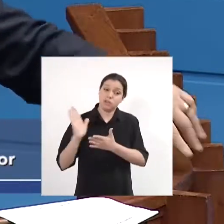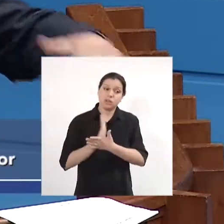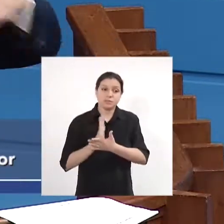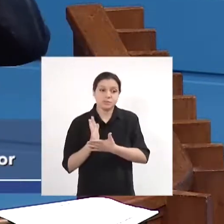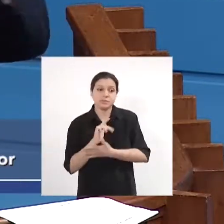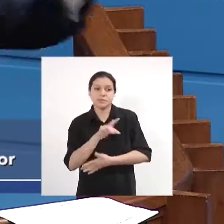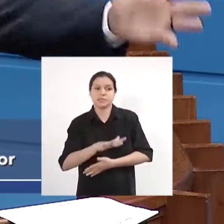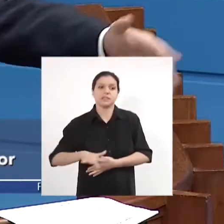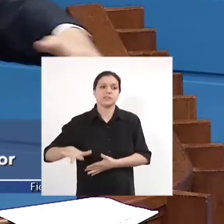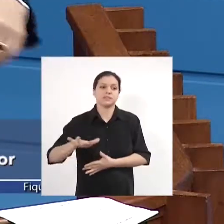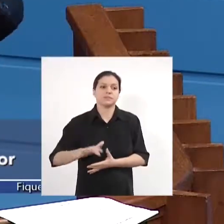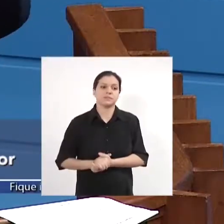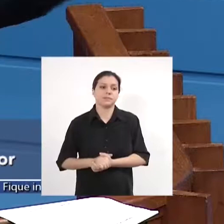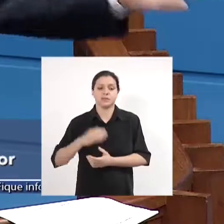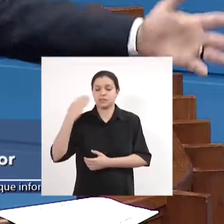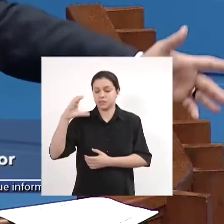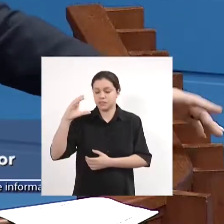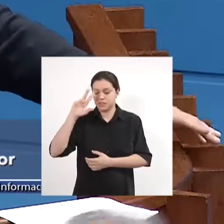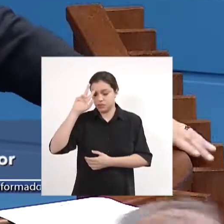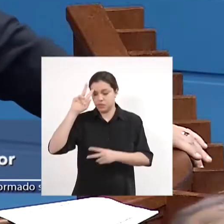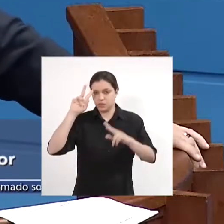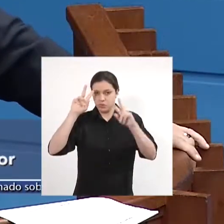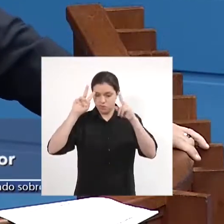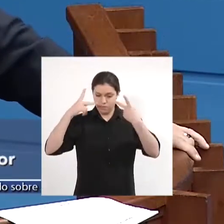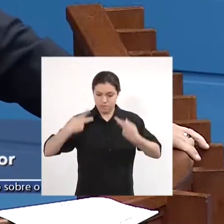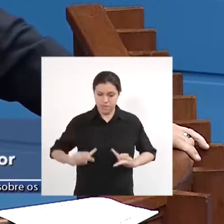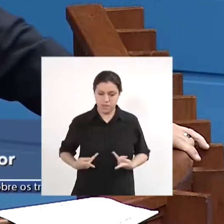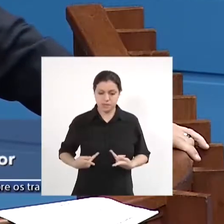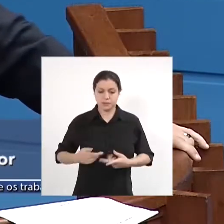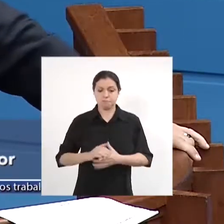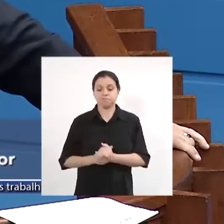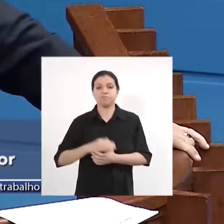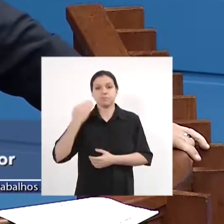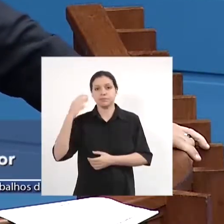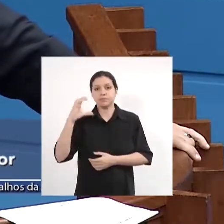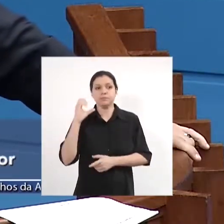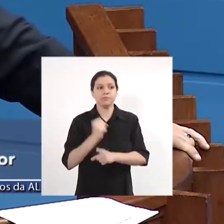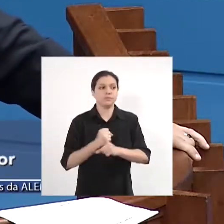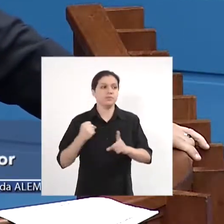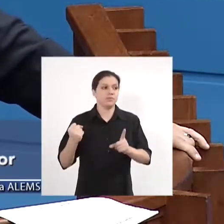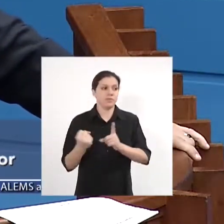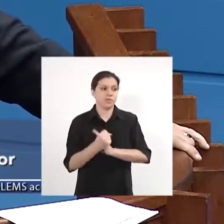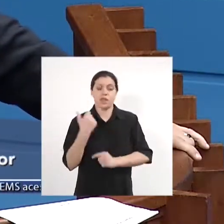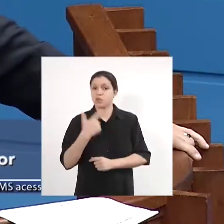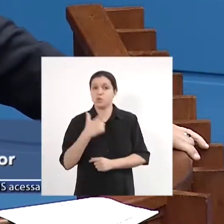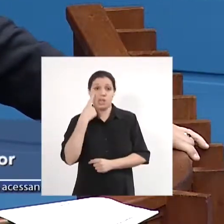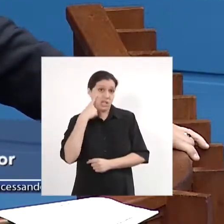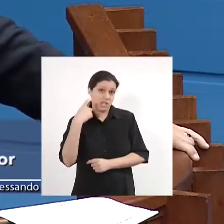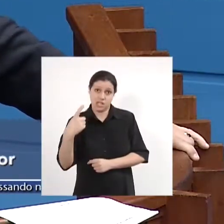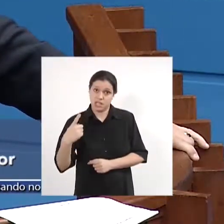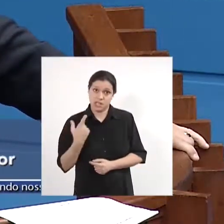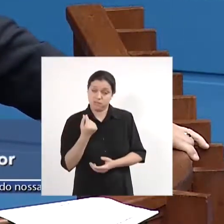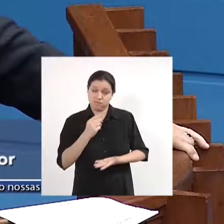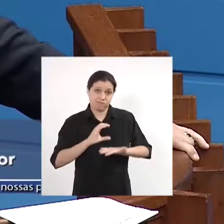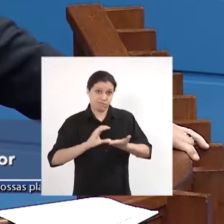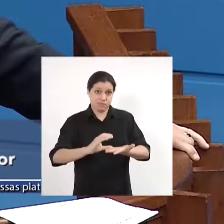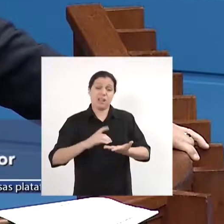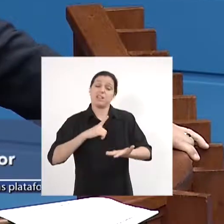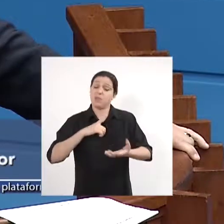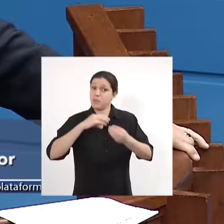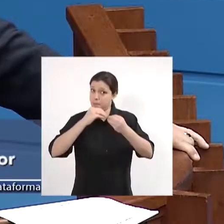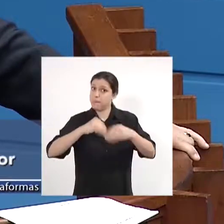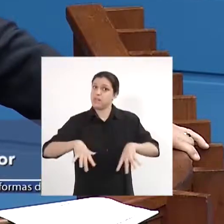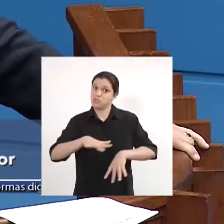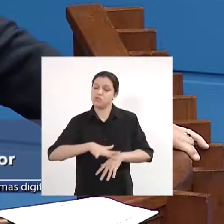Por exemplo, ciências humanas, ciências sociais não teriam interesse de investimento, né? Então teria um prejuízo muito grande para